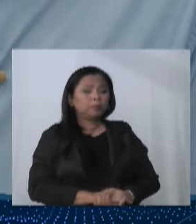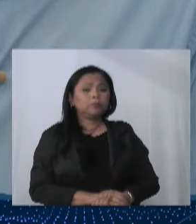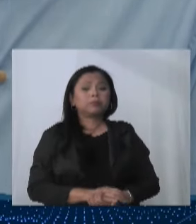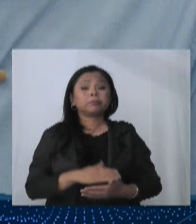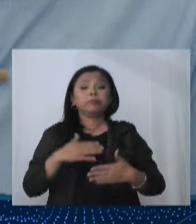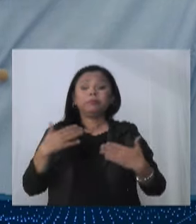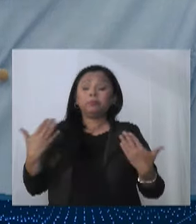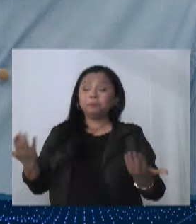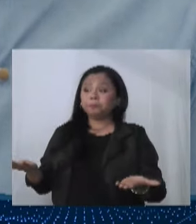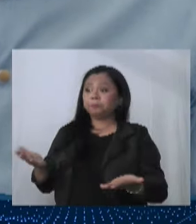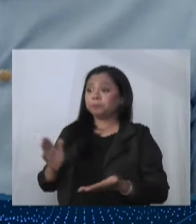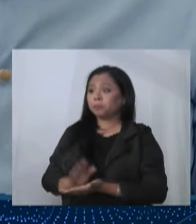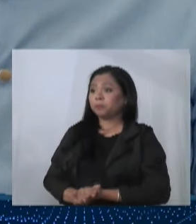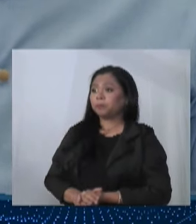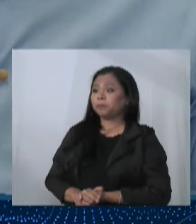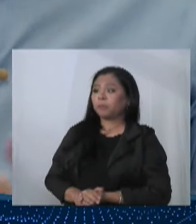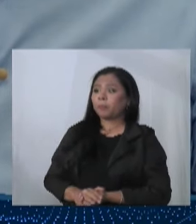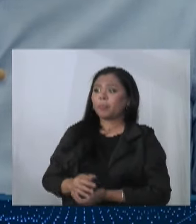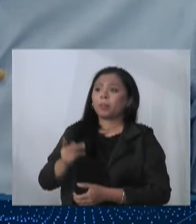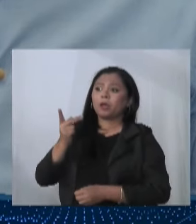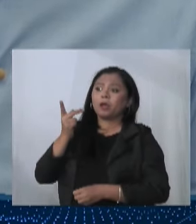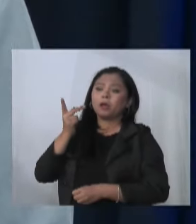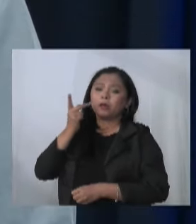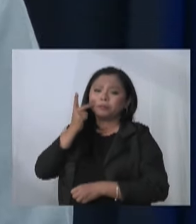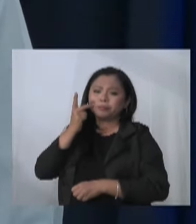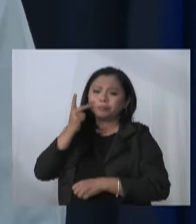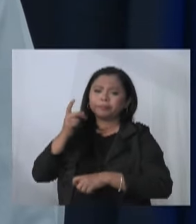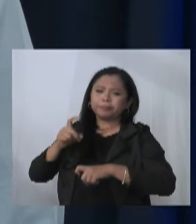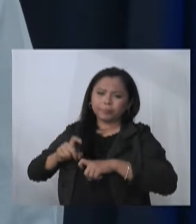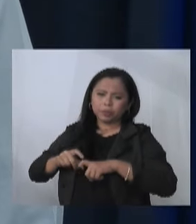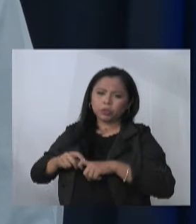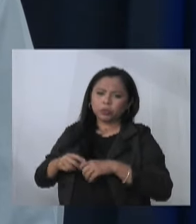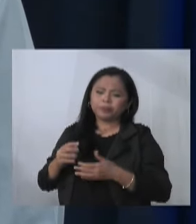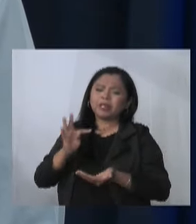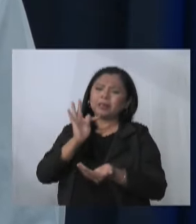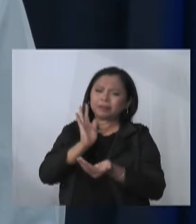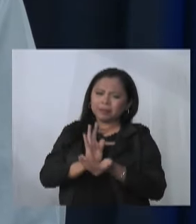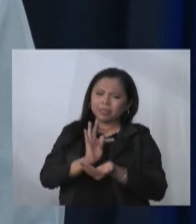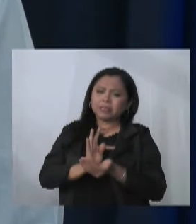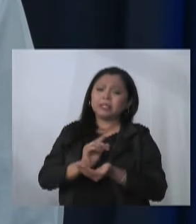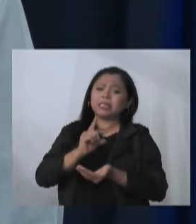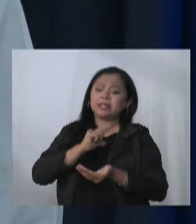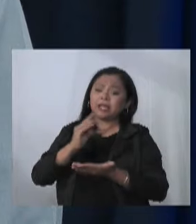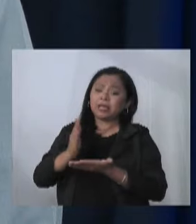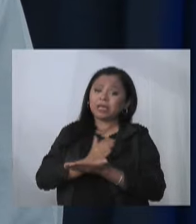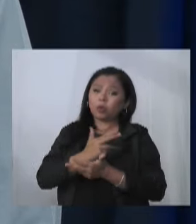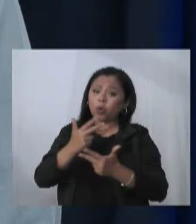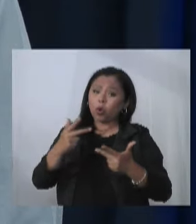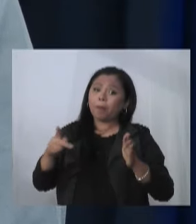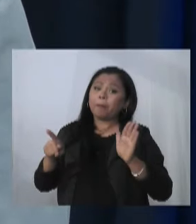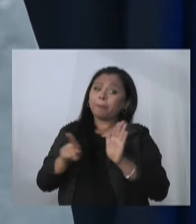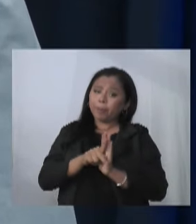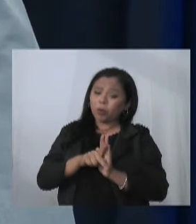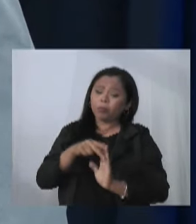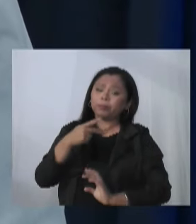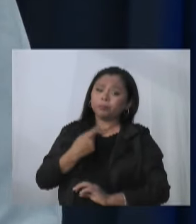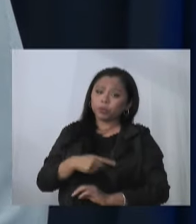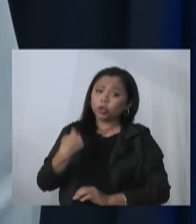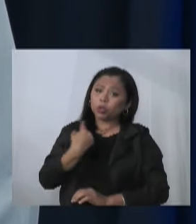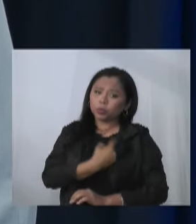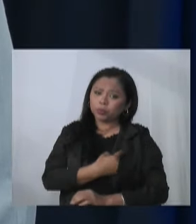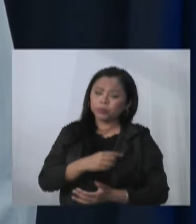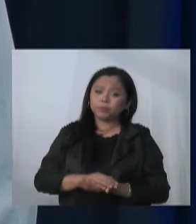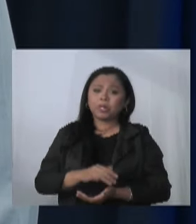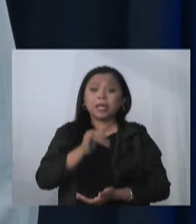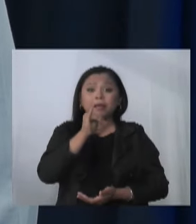Pessoa, Teresina, Piauí, tem algumas coisas que são próprias nossas. Por exemplo, na geração de